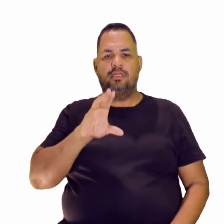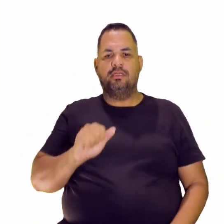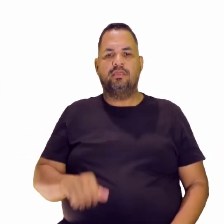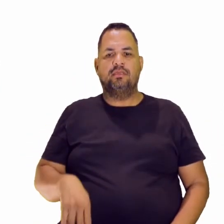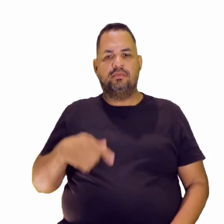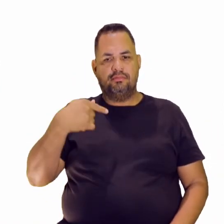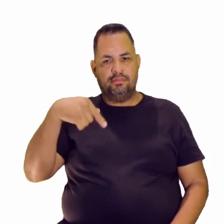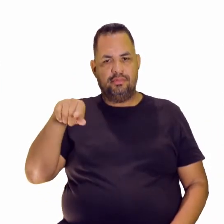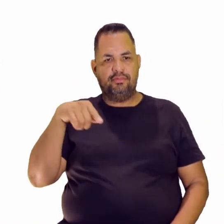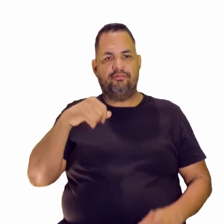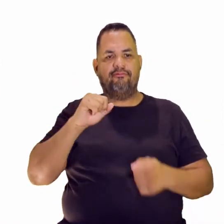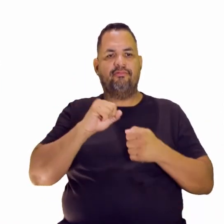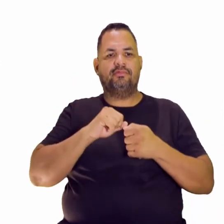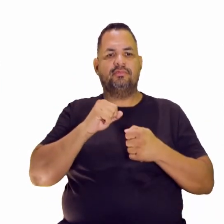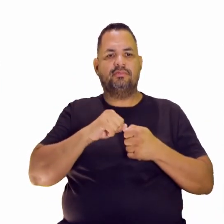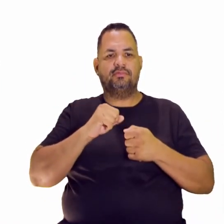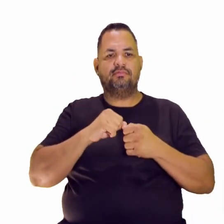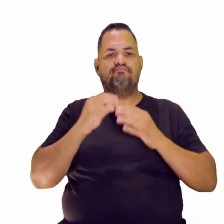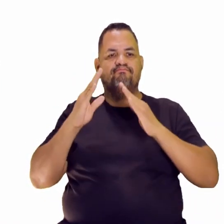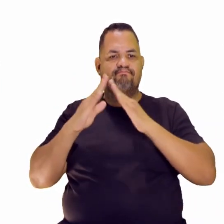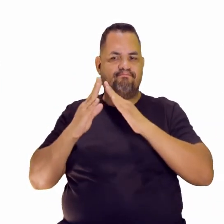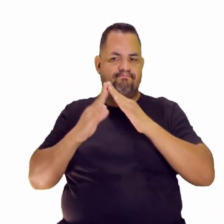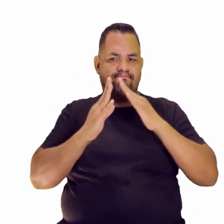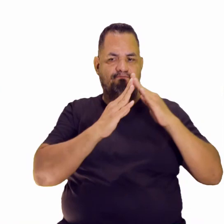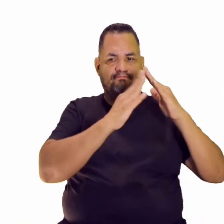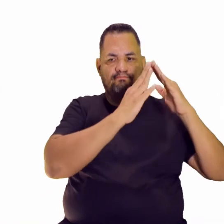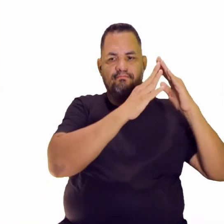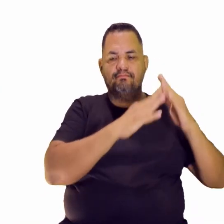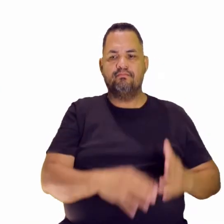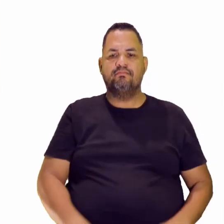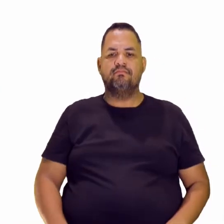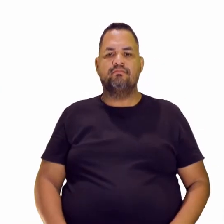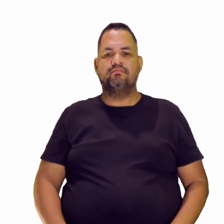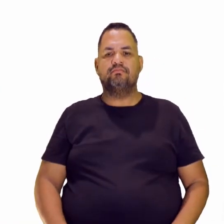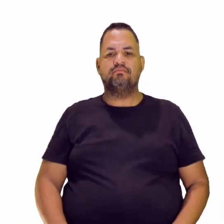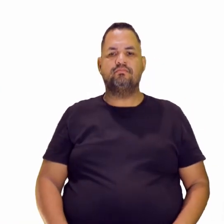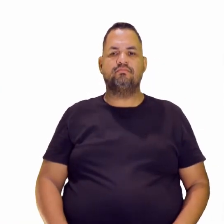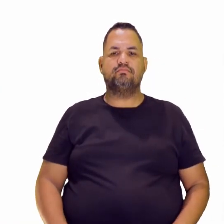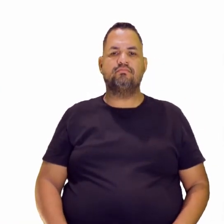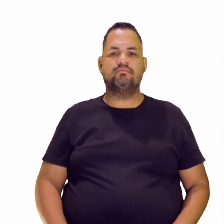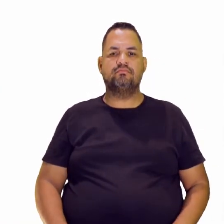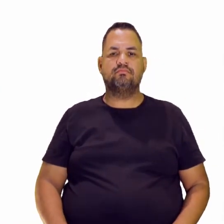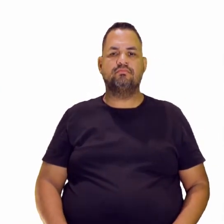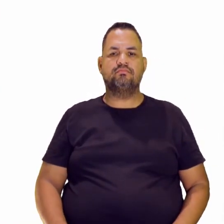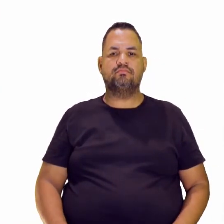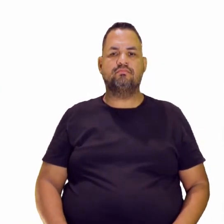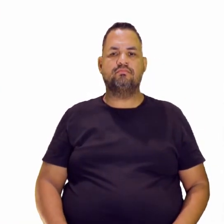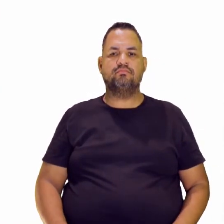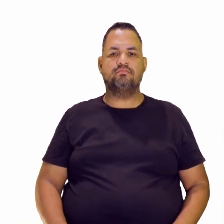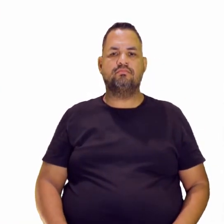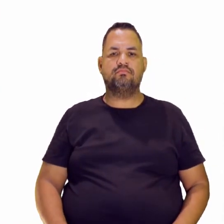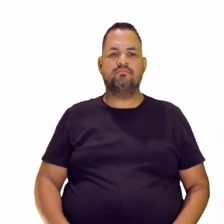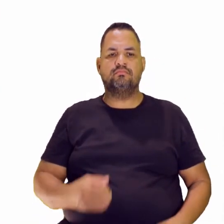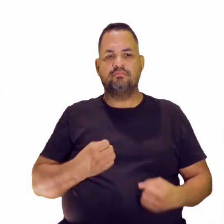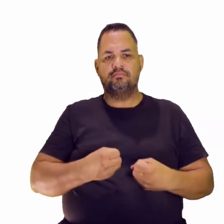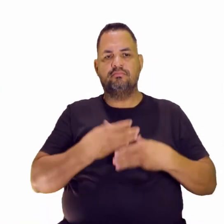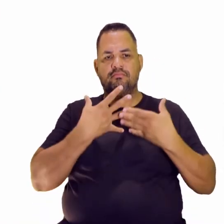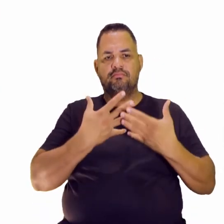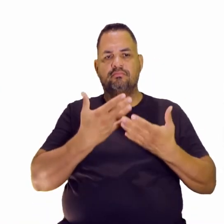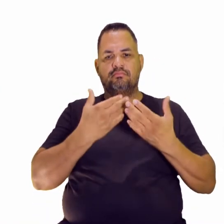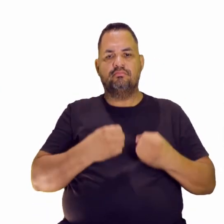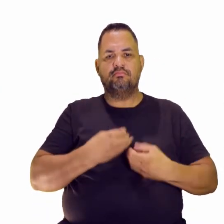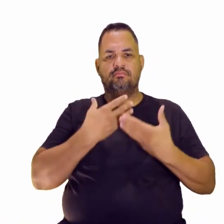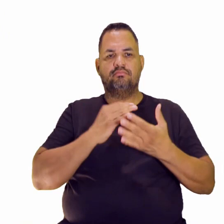E vão fazendo telhados. Então, é uma de suas poesias, um de seus